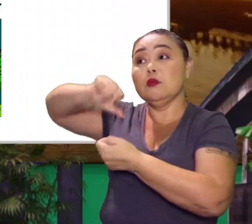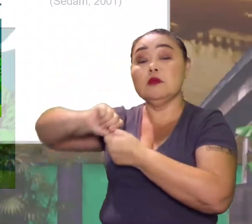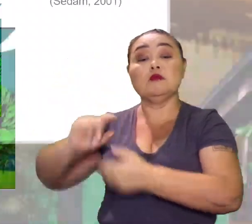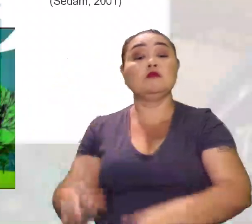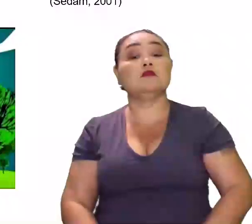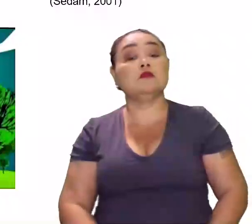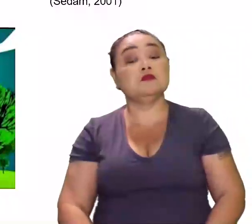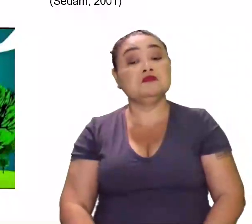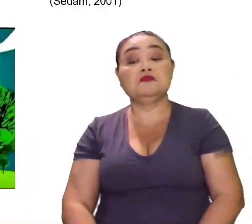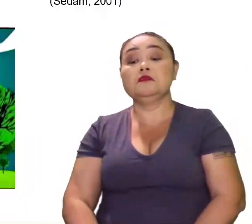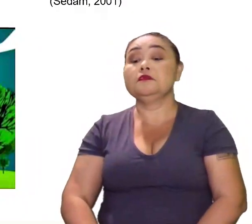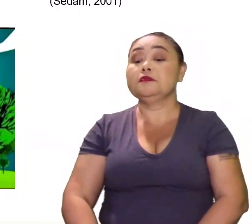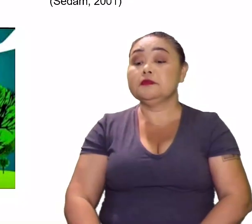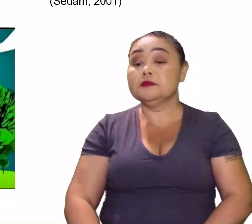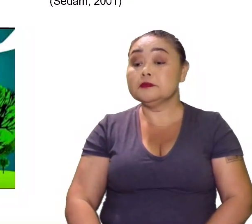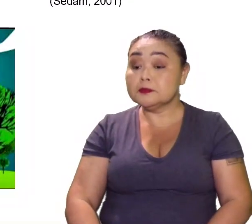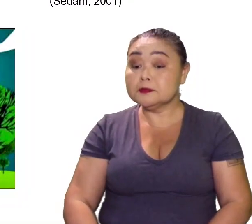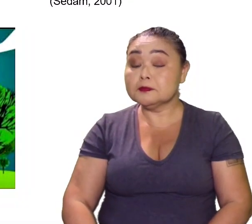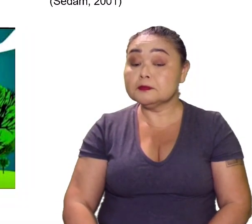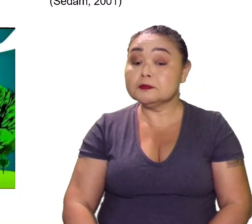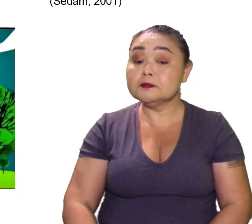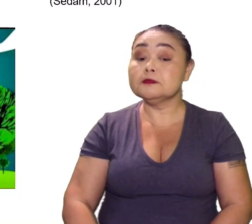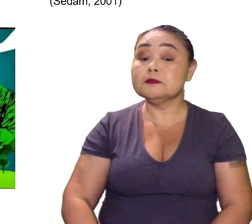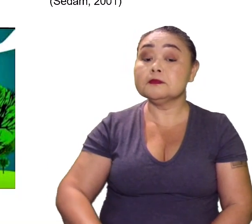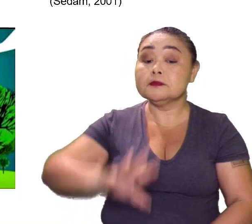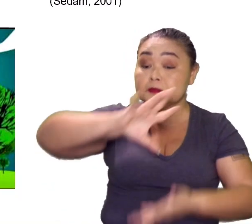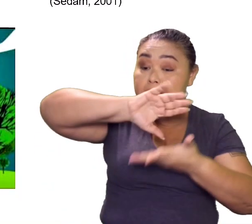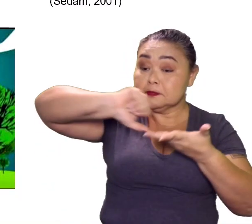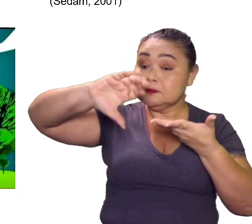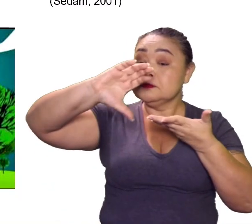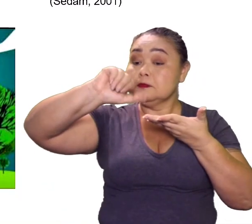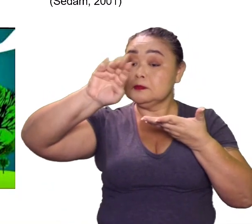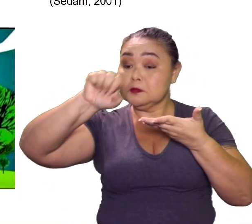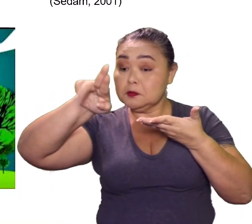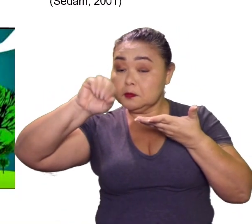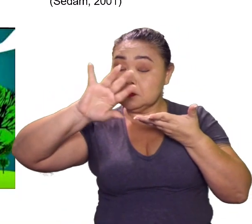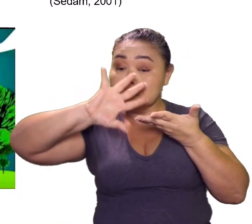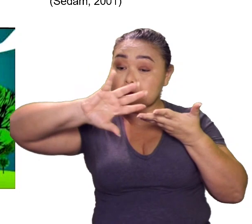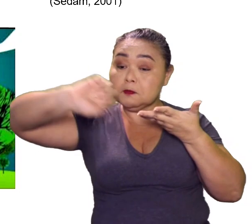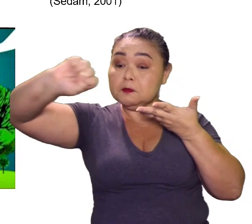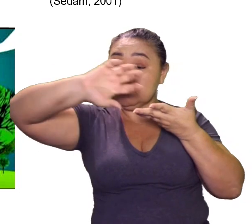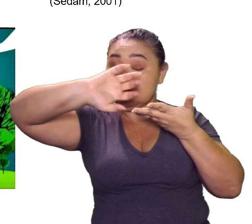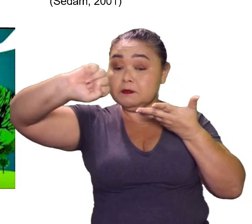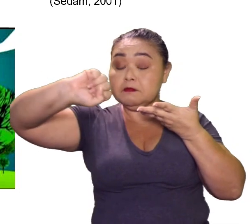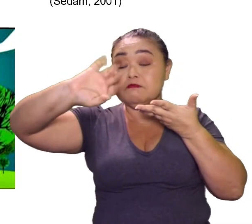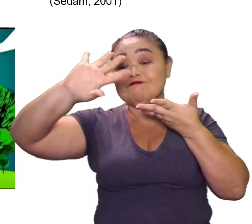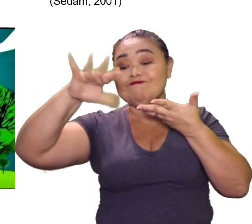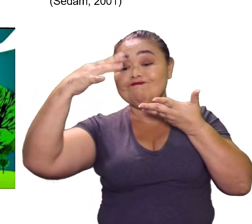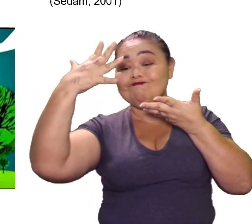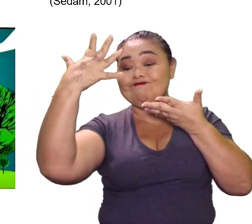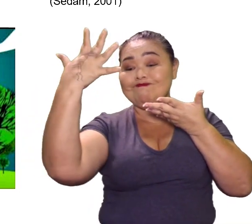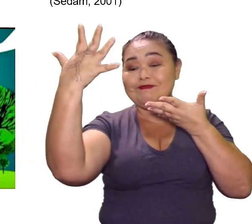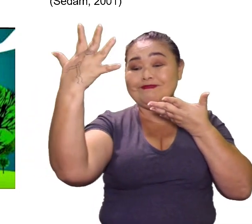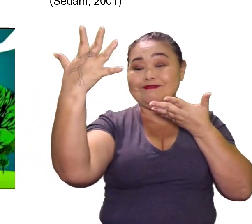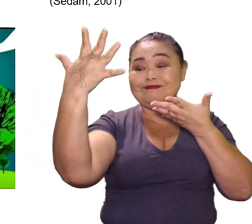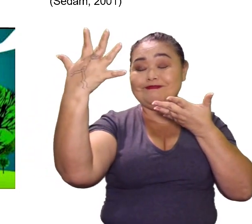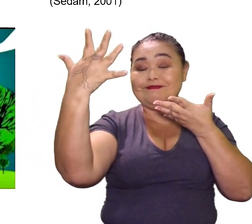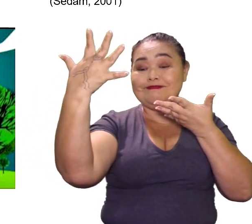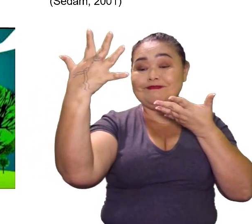diretor? Então, o sequestro de carbono, como já foi falado, é exatamente a questão de